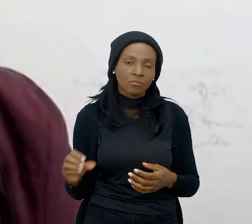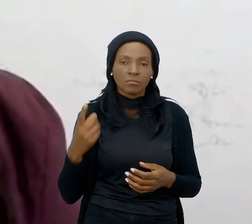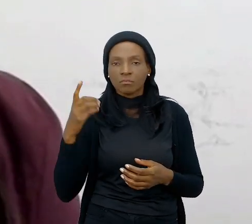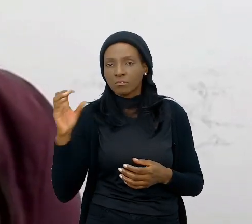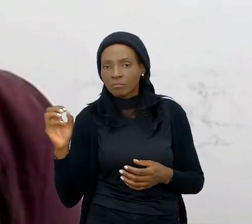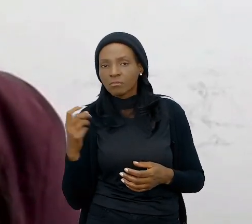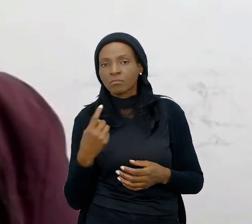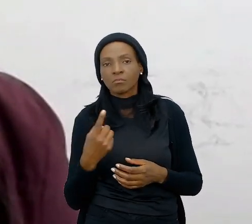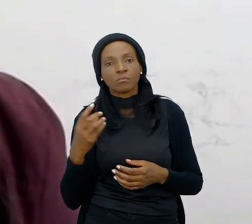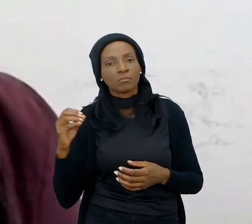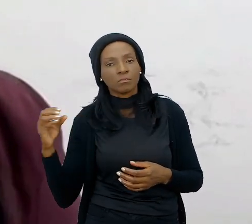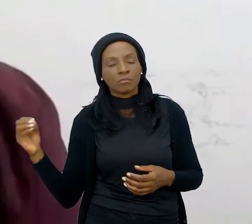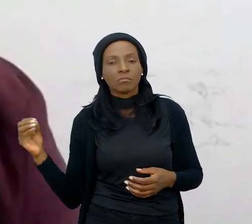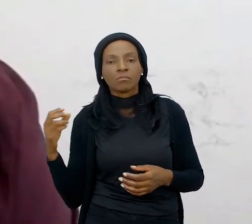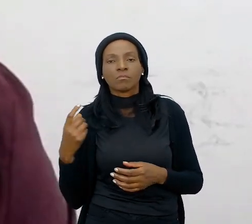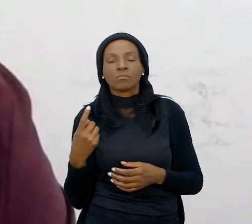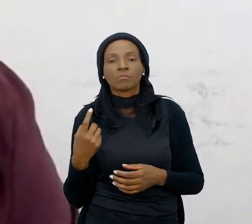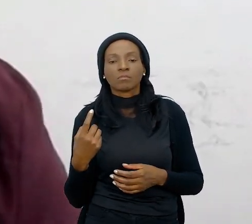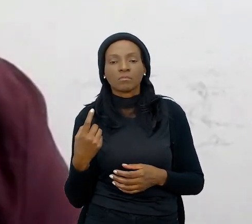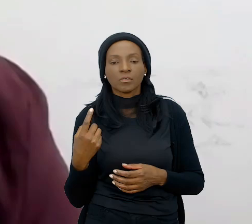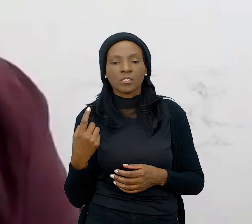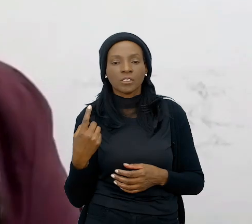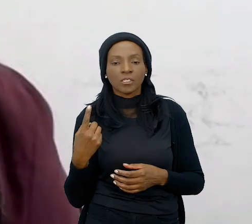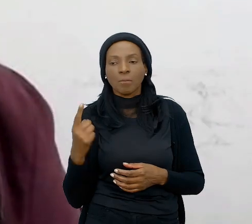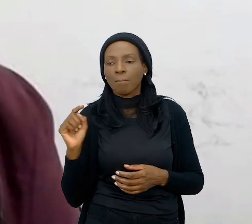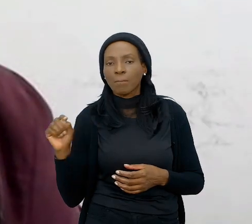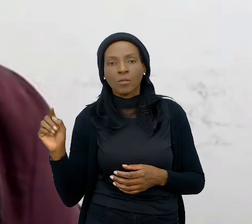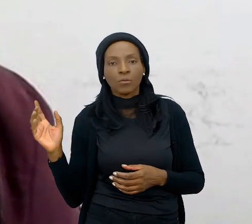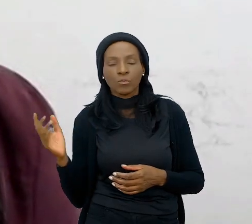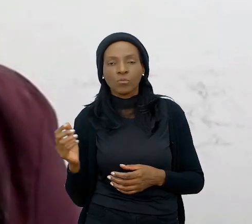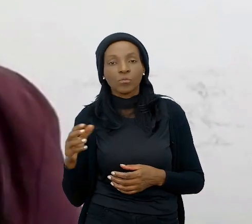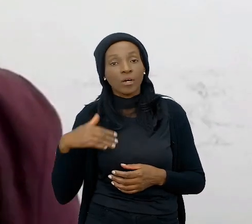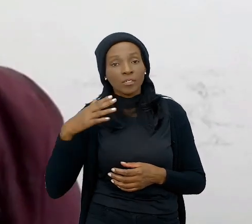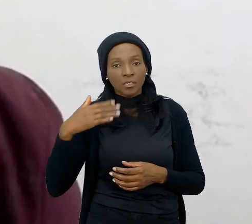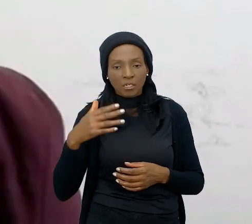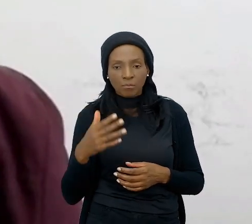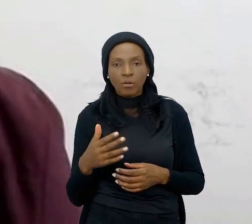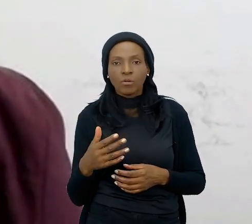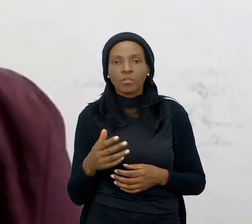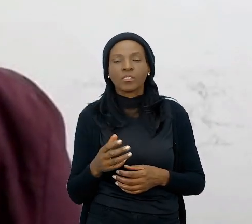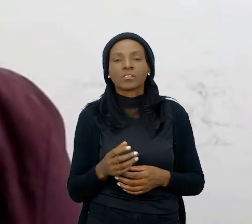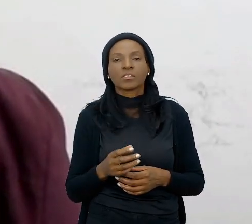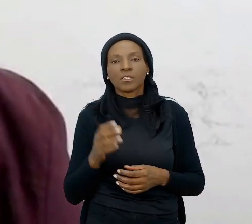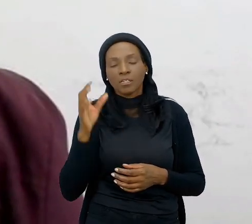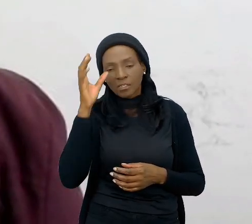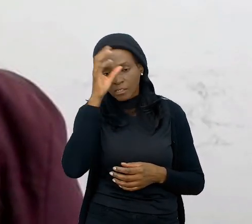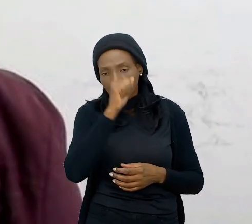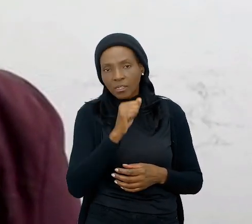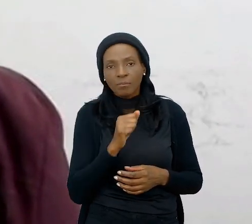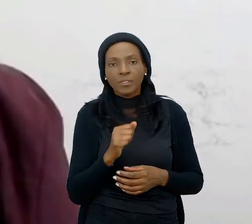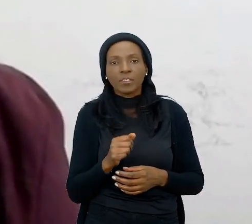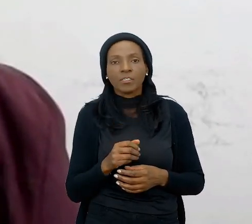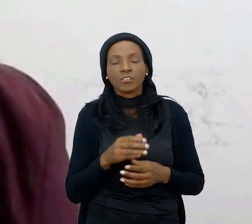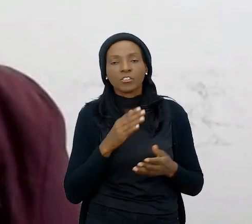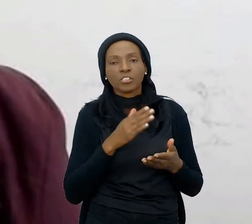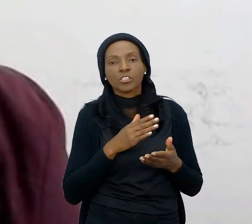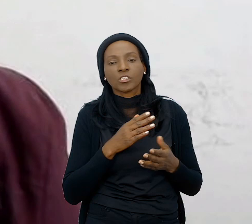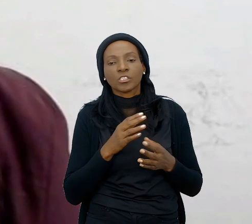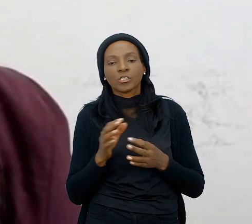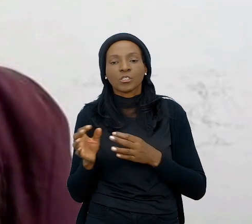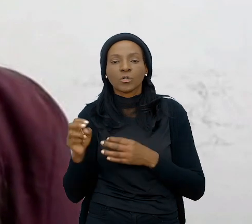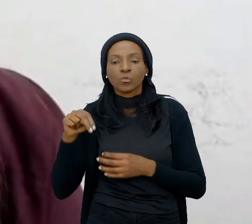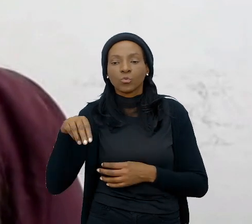de milhares exatas, né? E depois elas vão construindo a sequência entre os intervalos, que são os